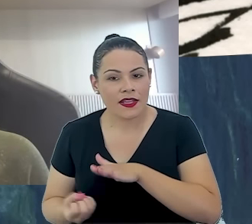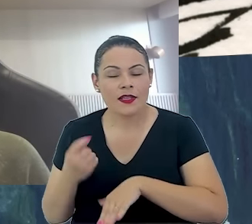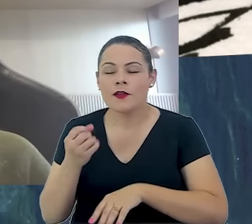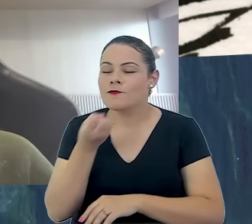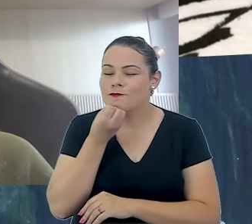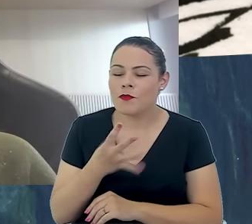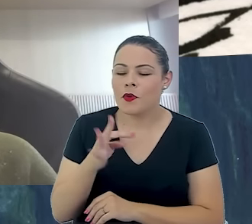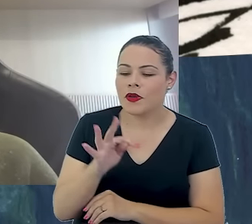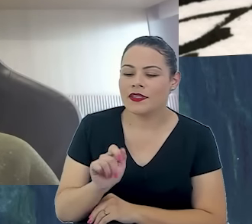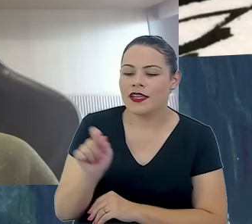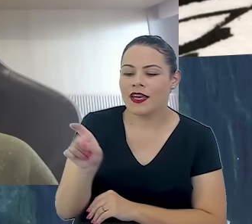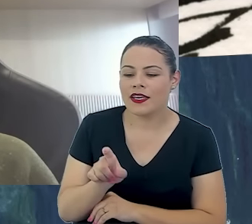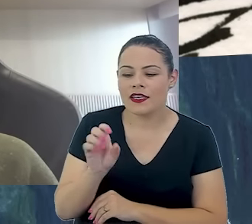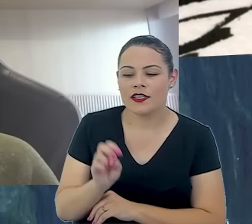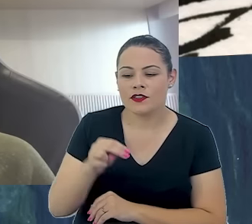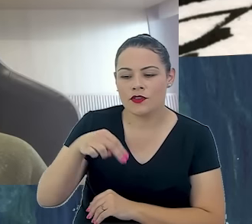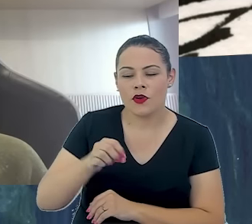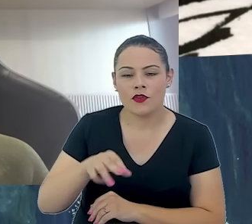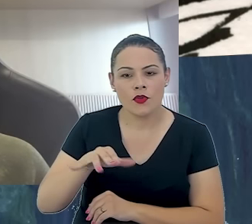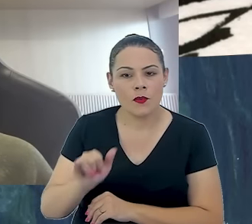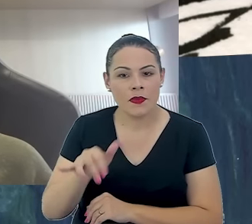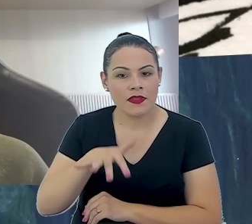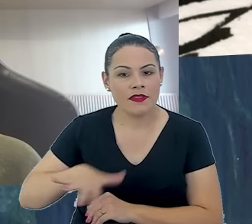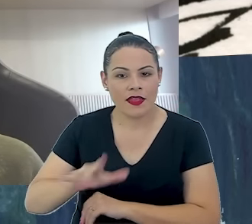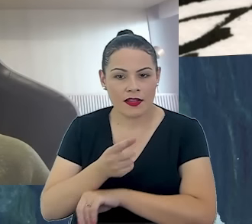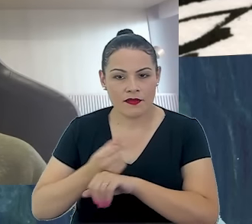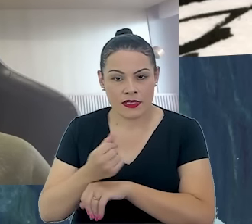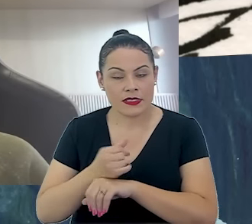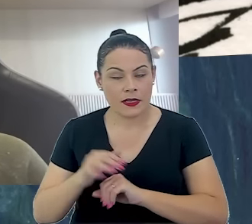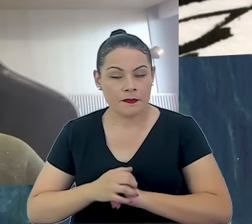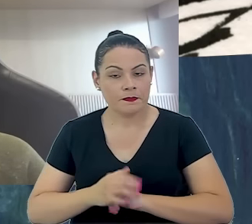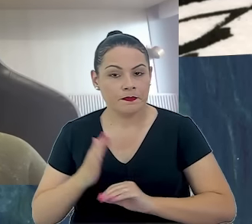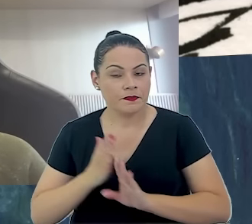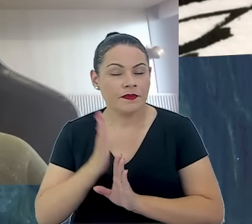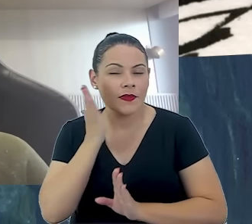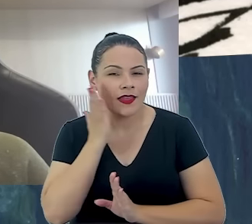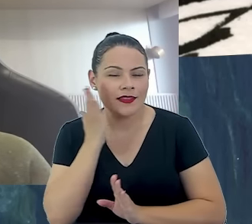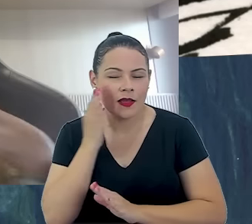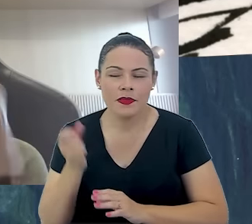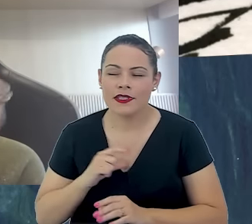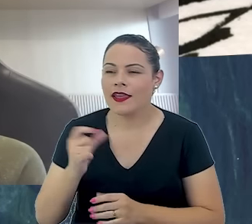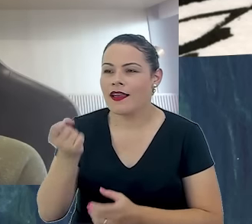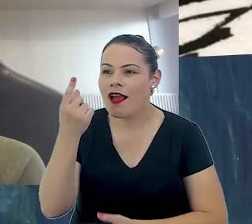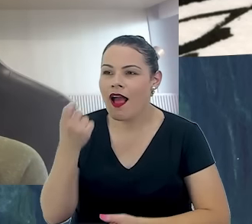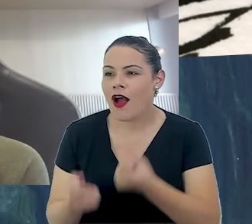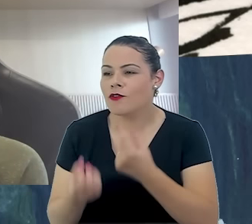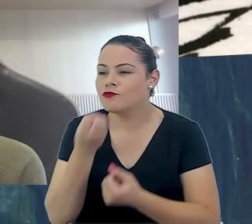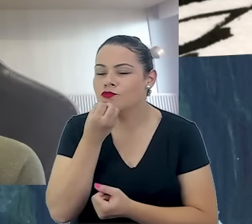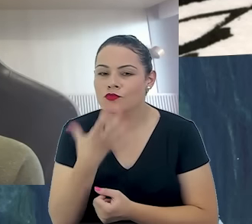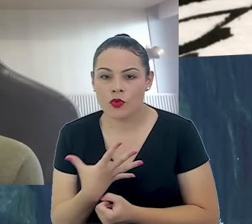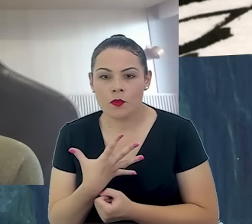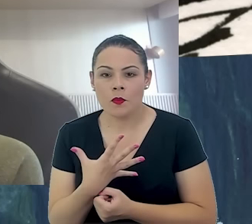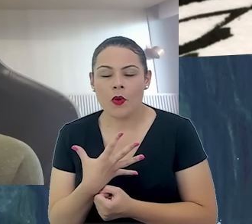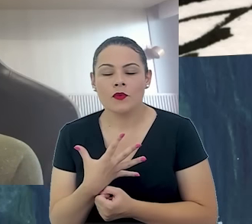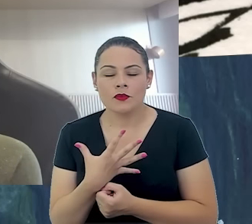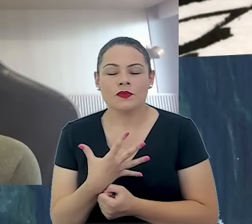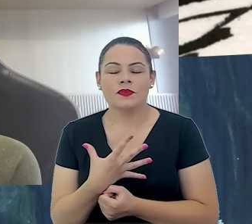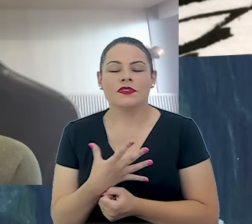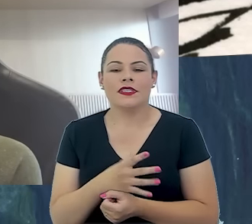taxonomias o mercado financeiro uma pequena nota de otimismo você sabe que alguns desses bônus verdes por